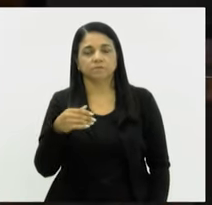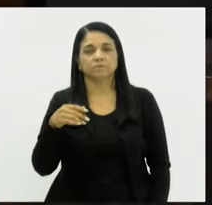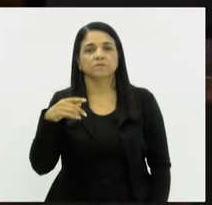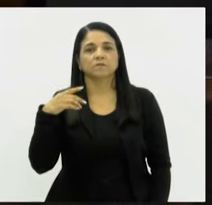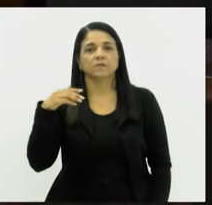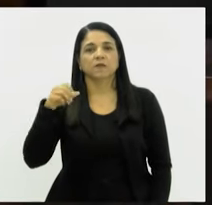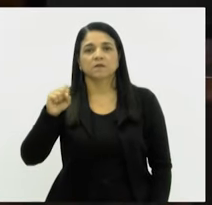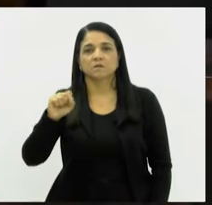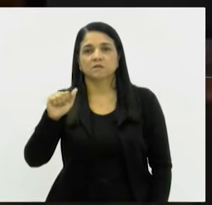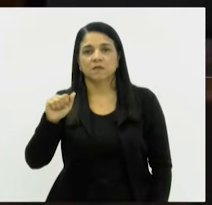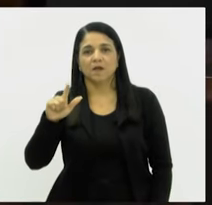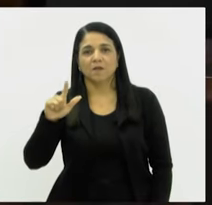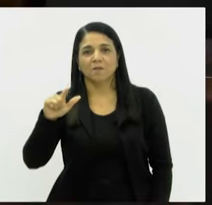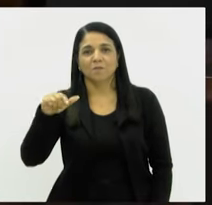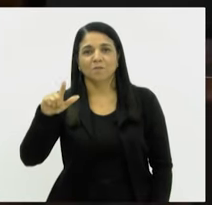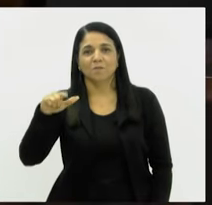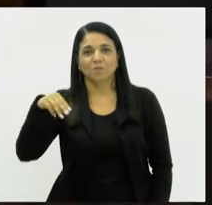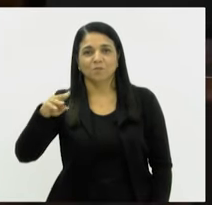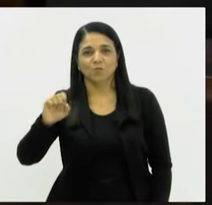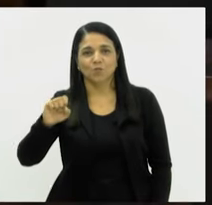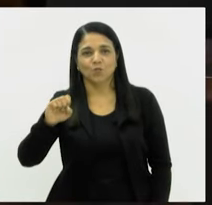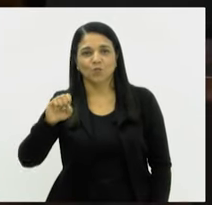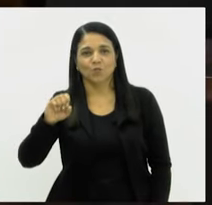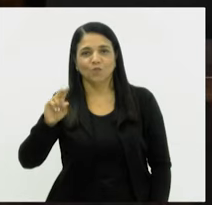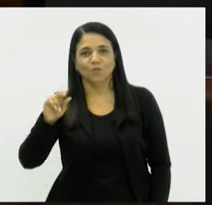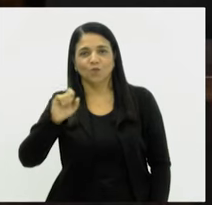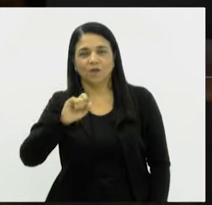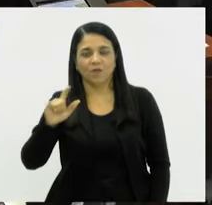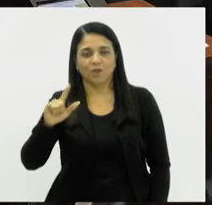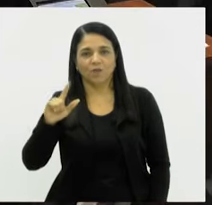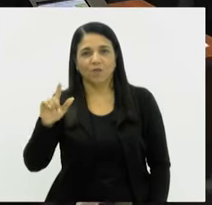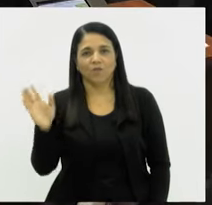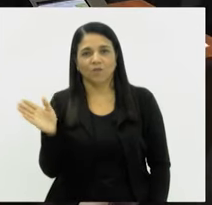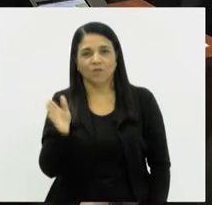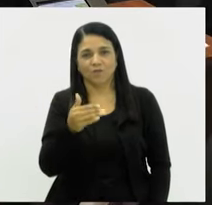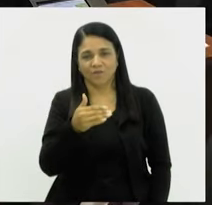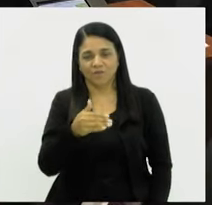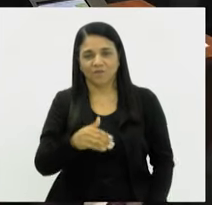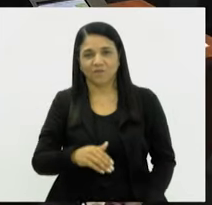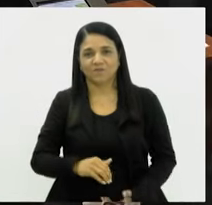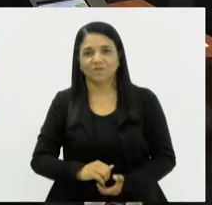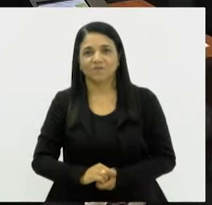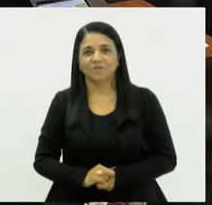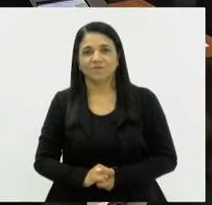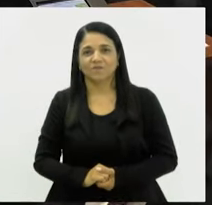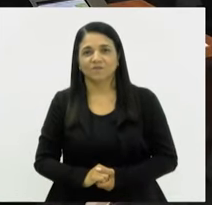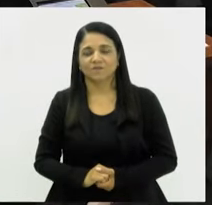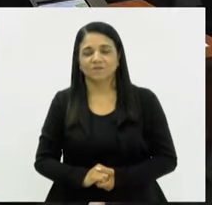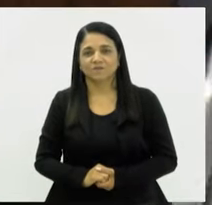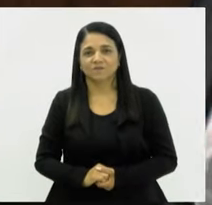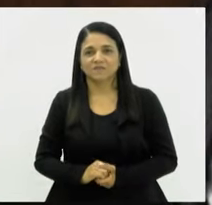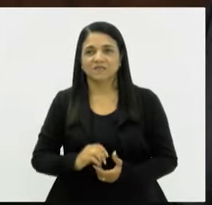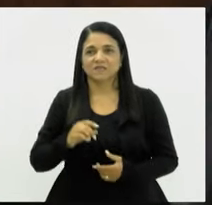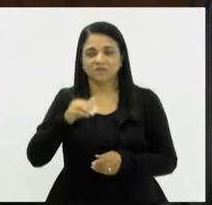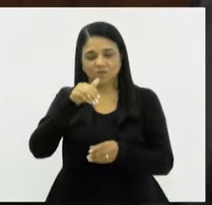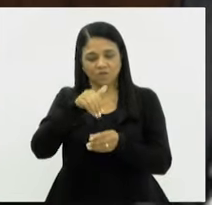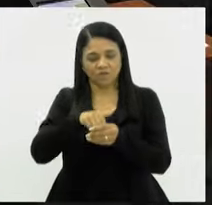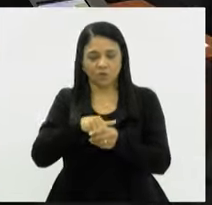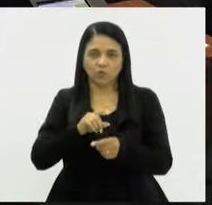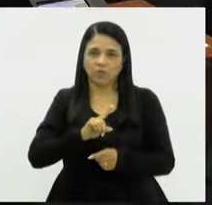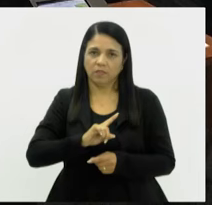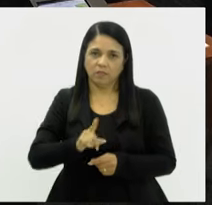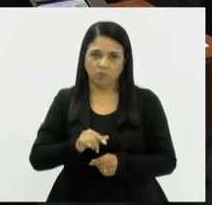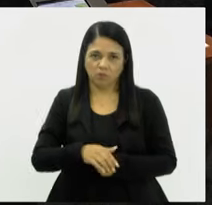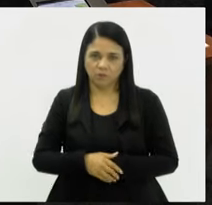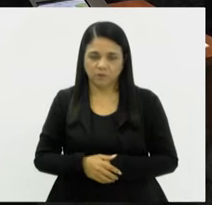deputado Samuel Malafaia. Por favor, no microfone, deputado. Não, presidente.